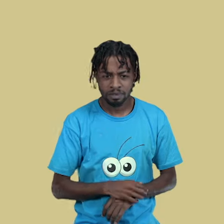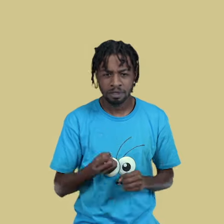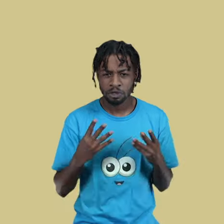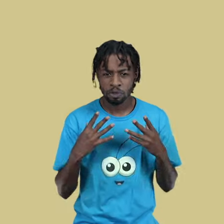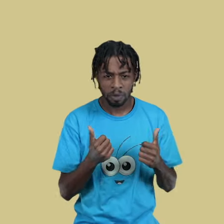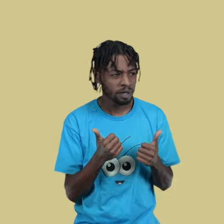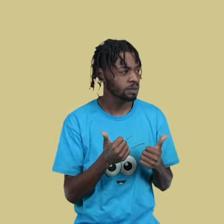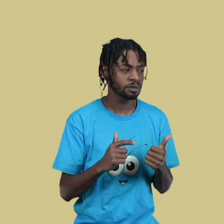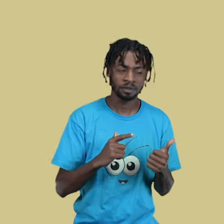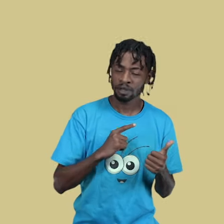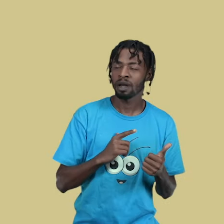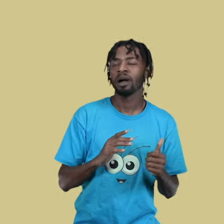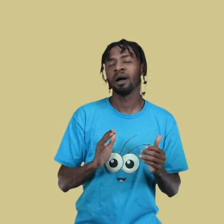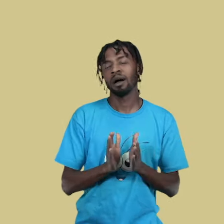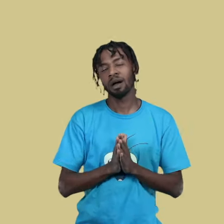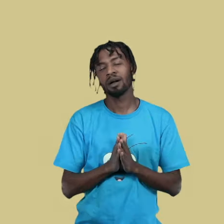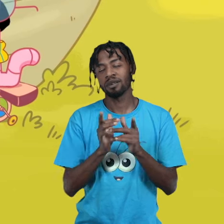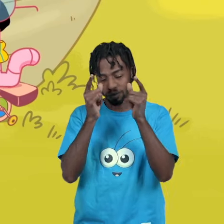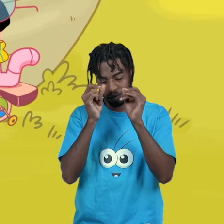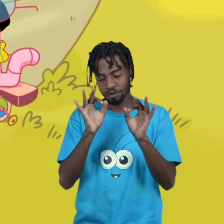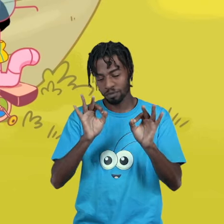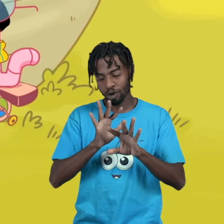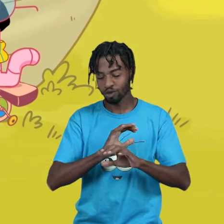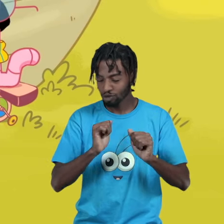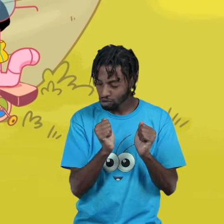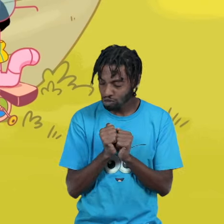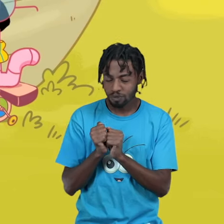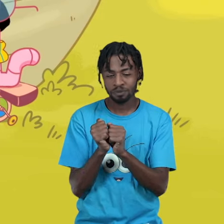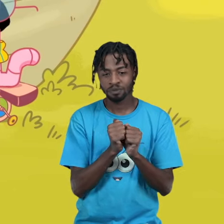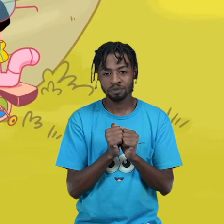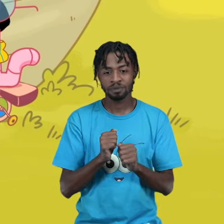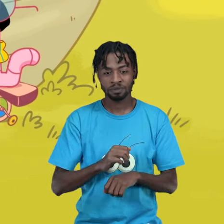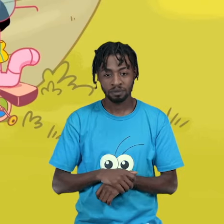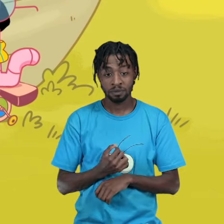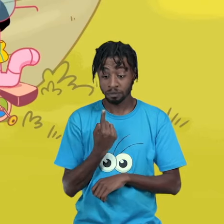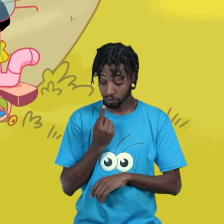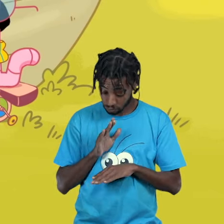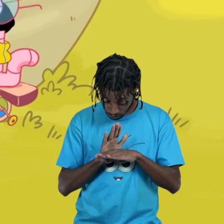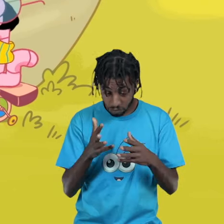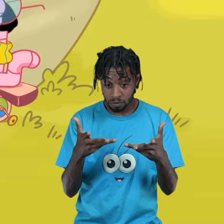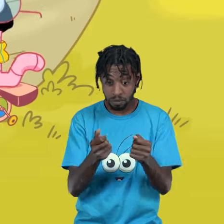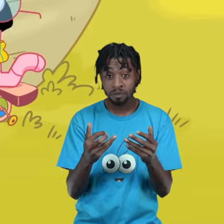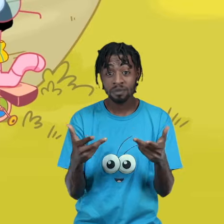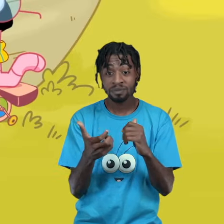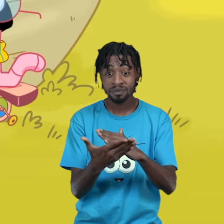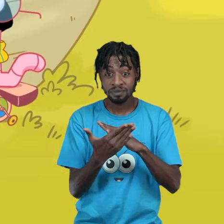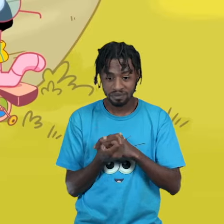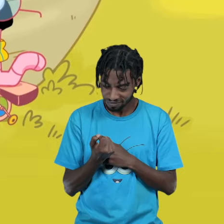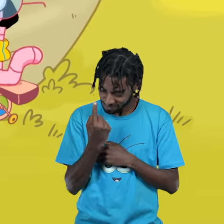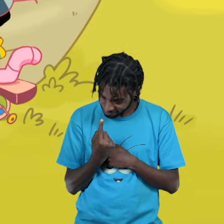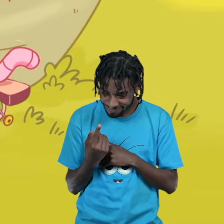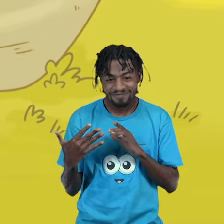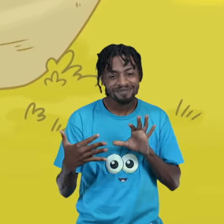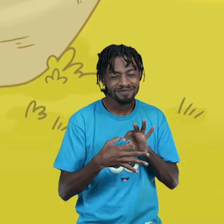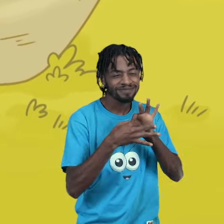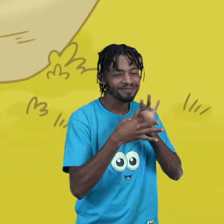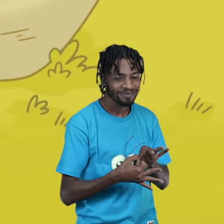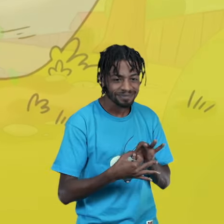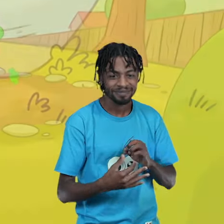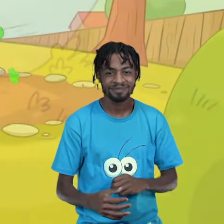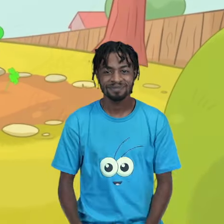Tudo está bem quando acaba bem! E juntos! Um por todos! E todos por um!